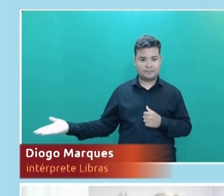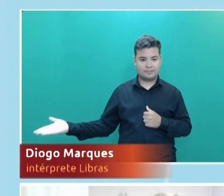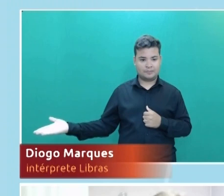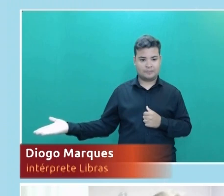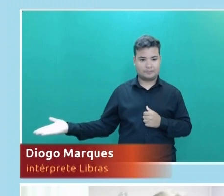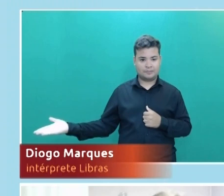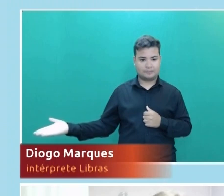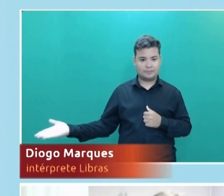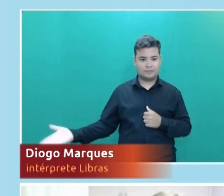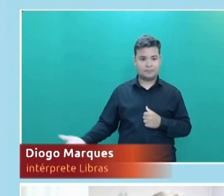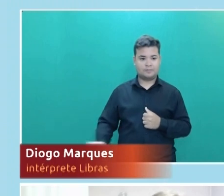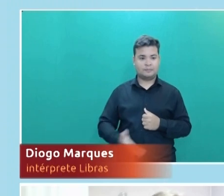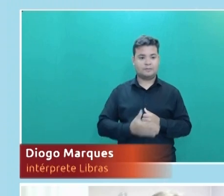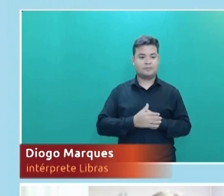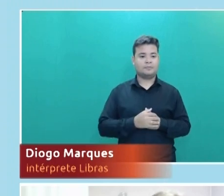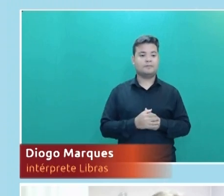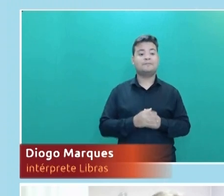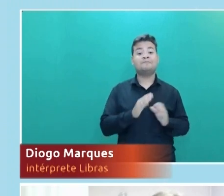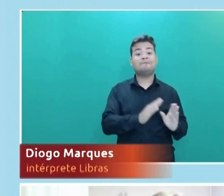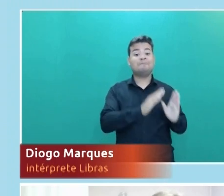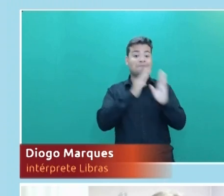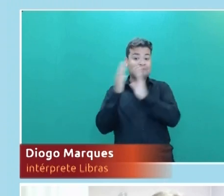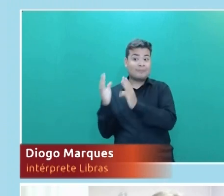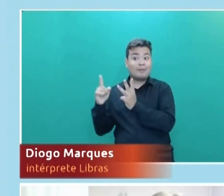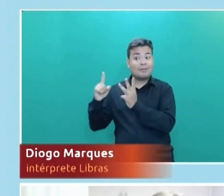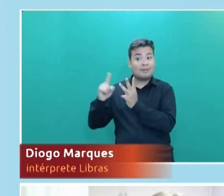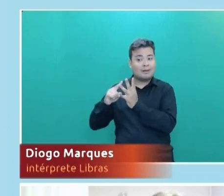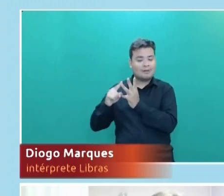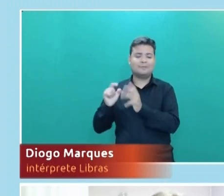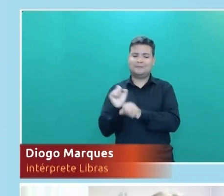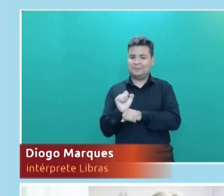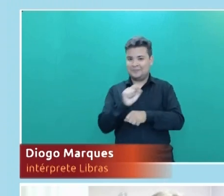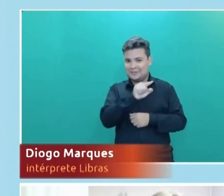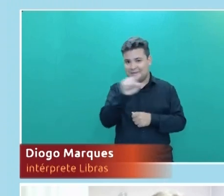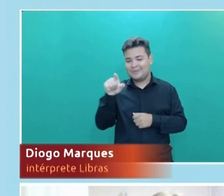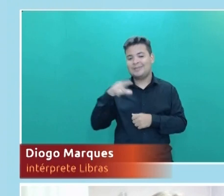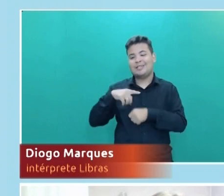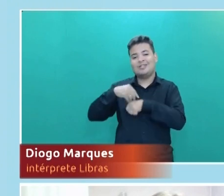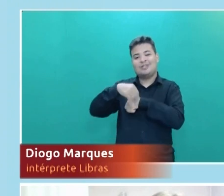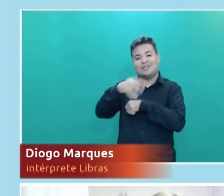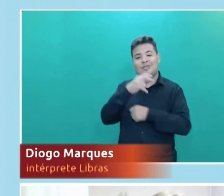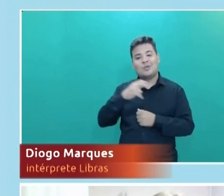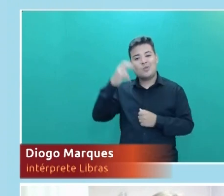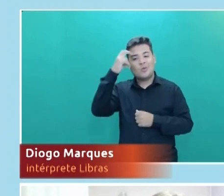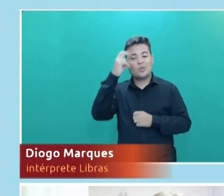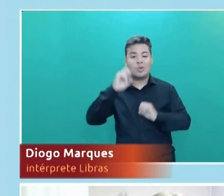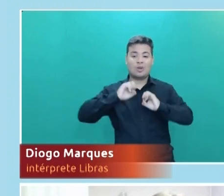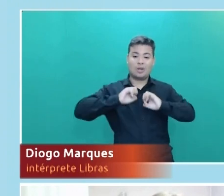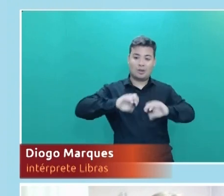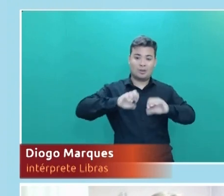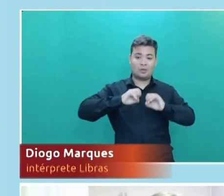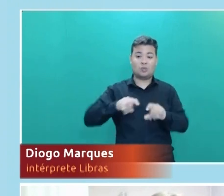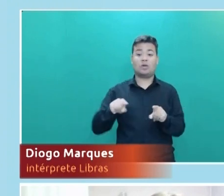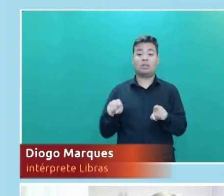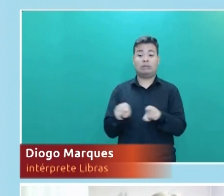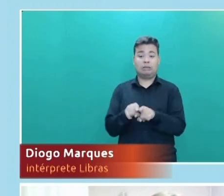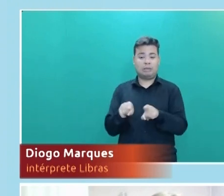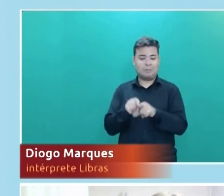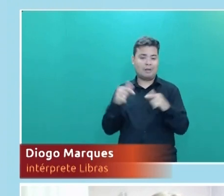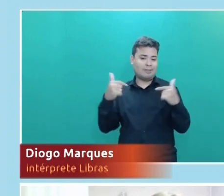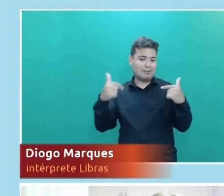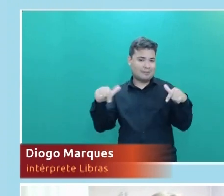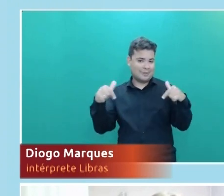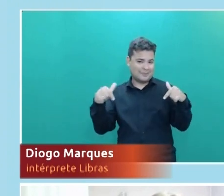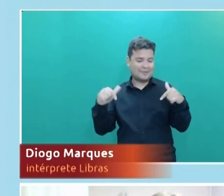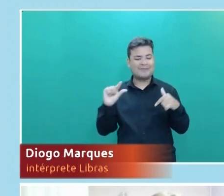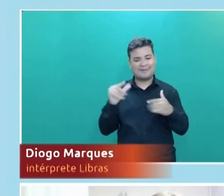jornalismo@tvufg.org.br. Eu te espero no nosso próximo bloco para algumas dicas sobre cultura, educação e também sobre trabalho. Até